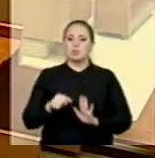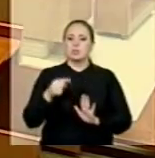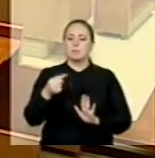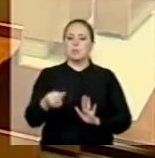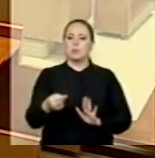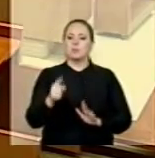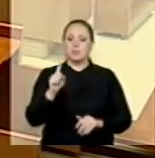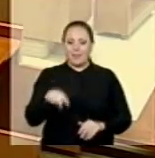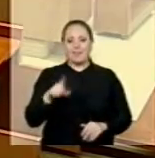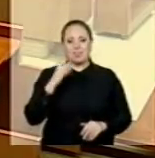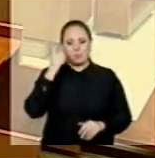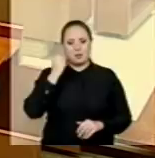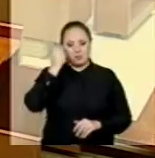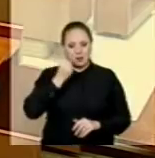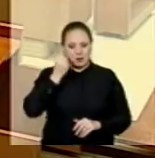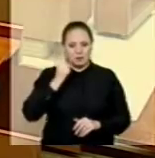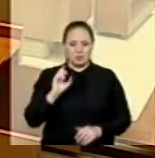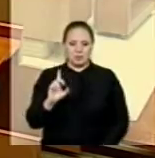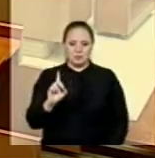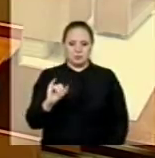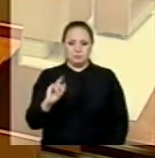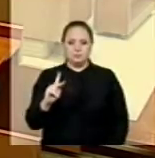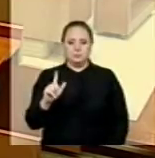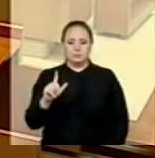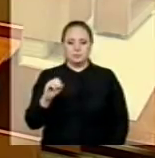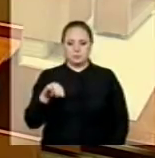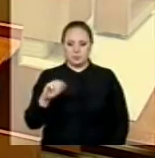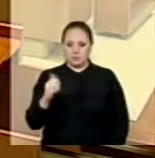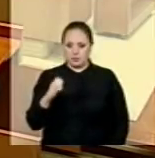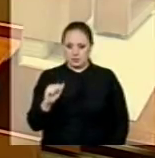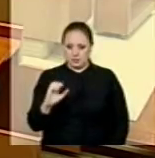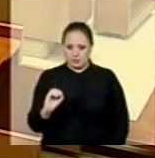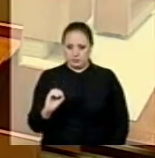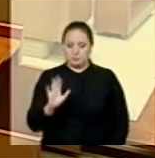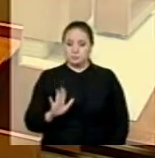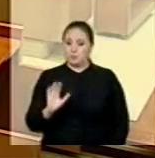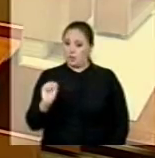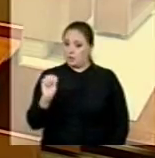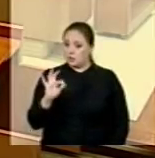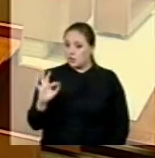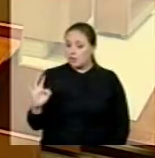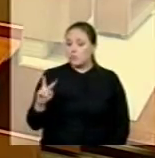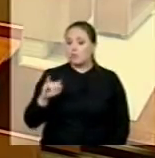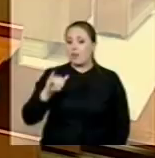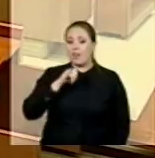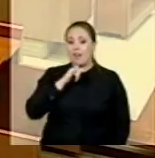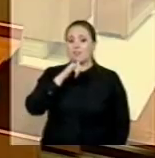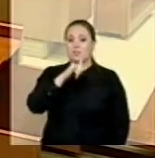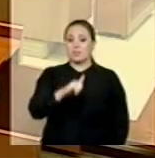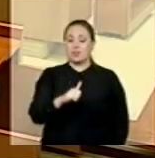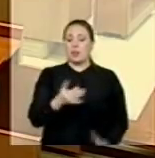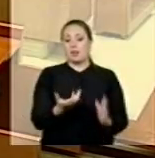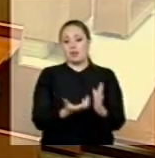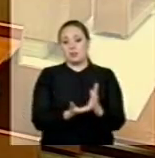diplomação, o Supremo Tribunal Federal dará ciência à casa respectiva